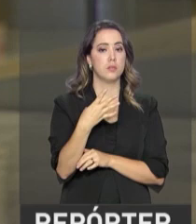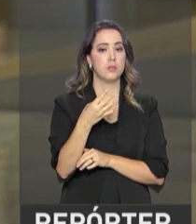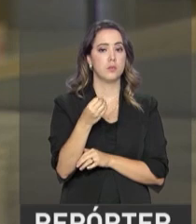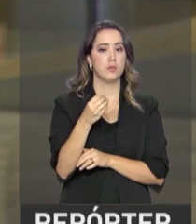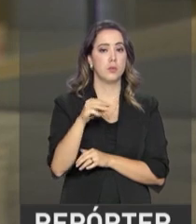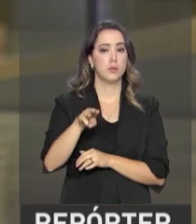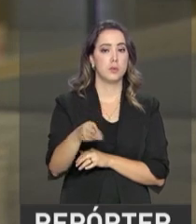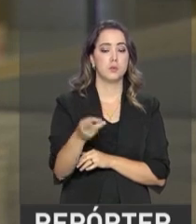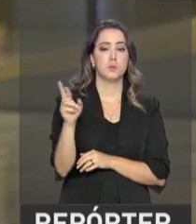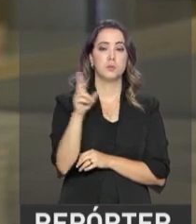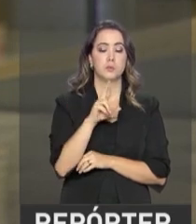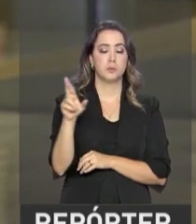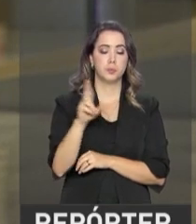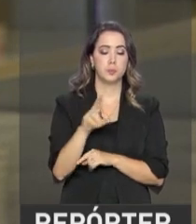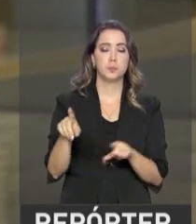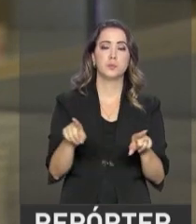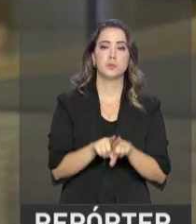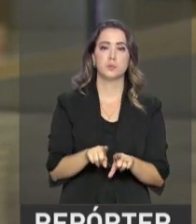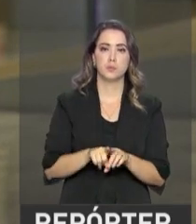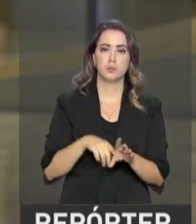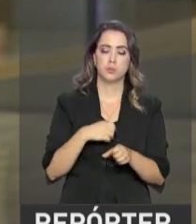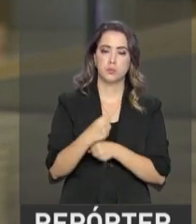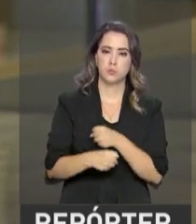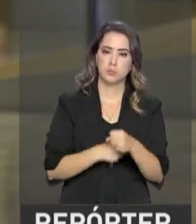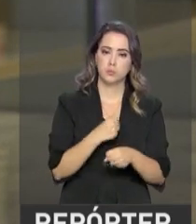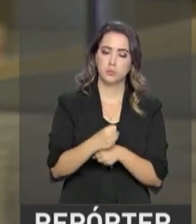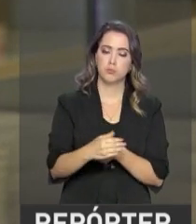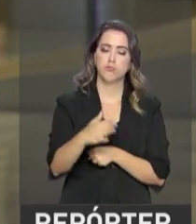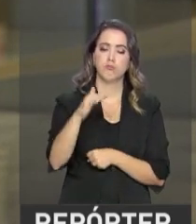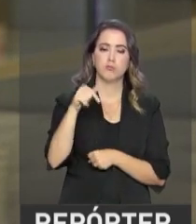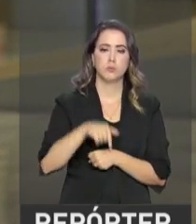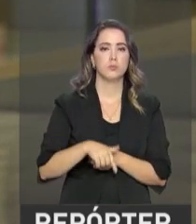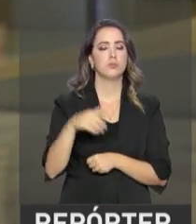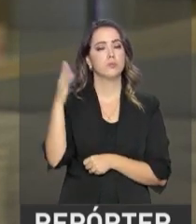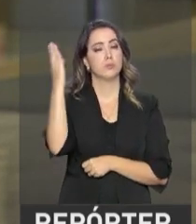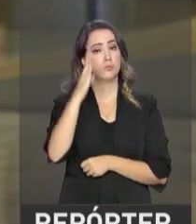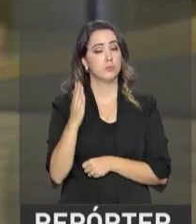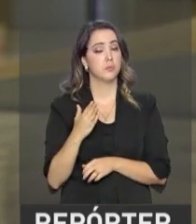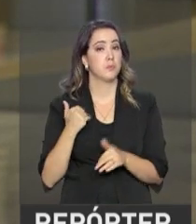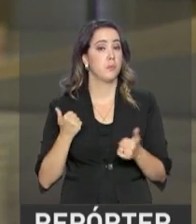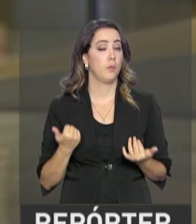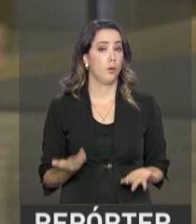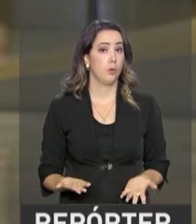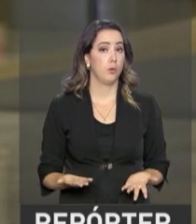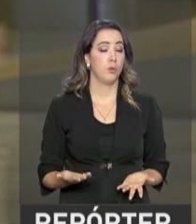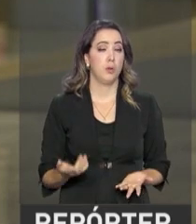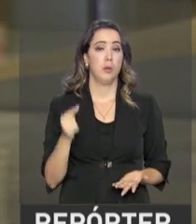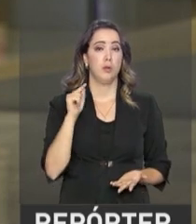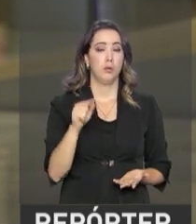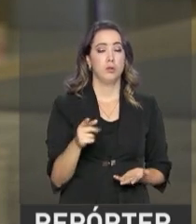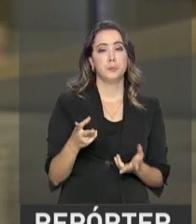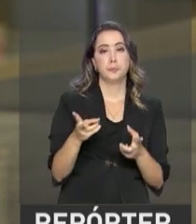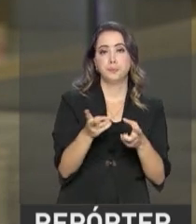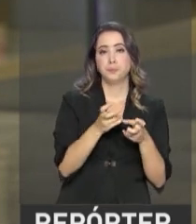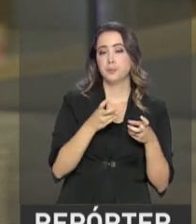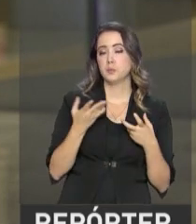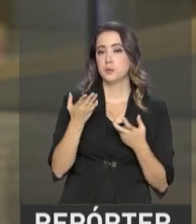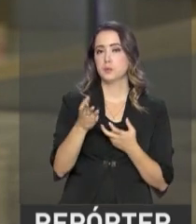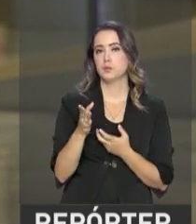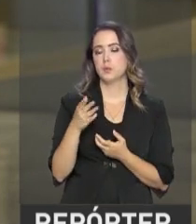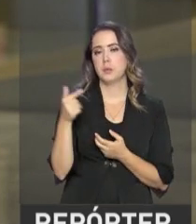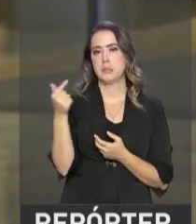milhões de reais também nos próximos anos aqui no país ea previsão é que esse sete terminais